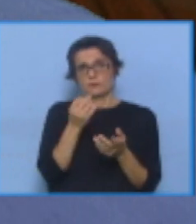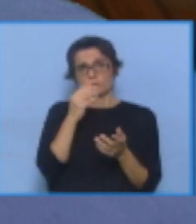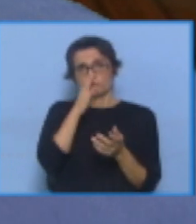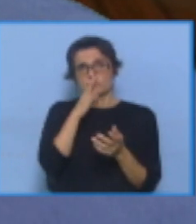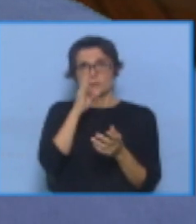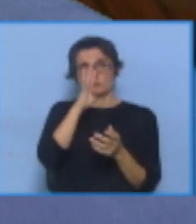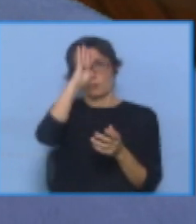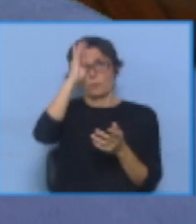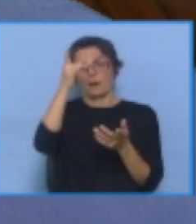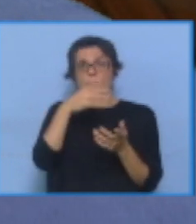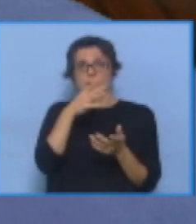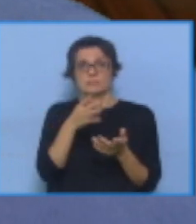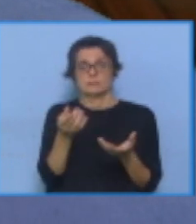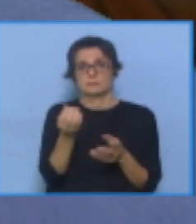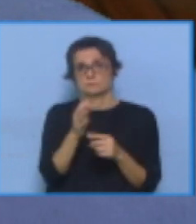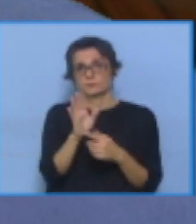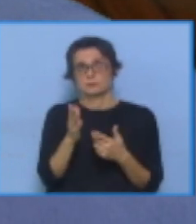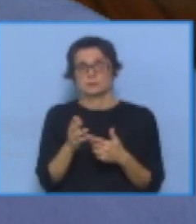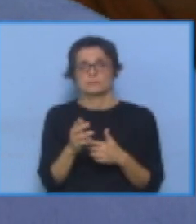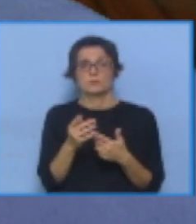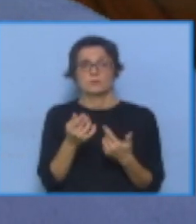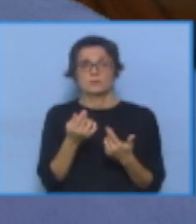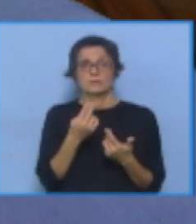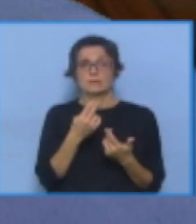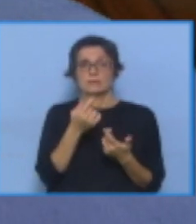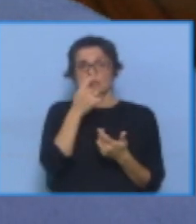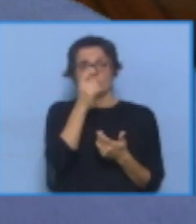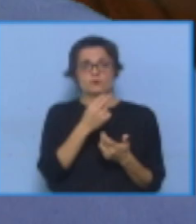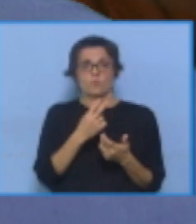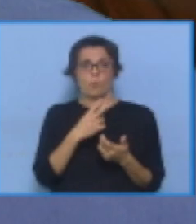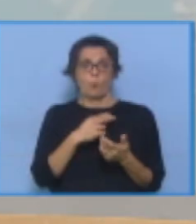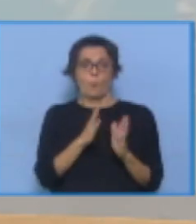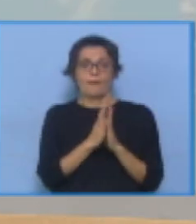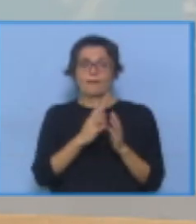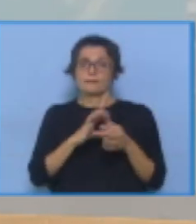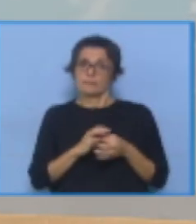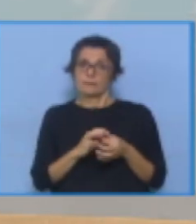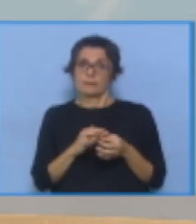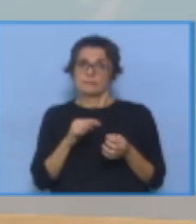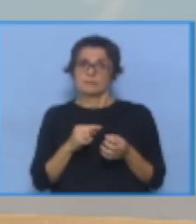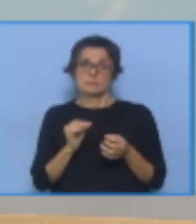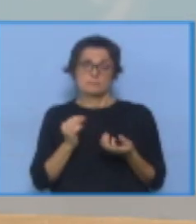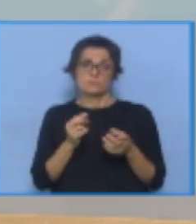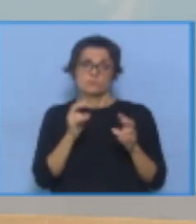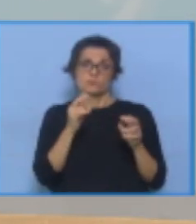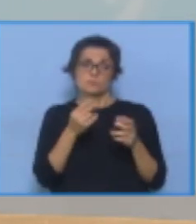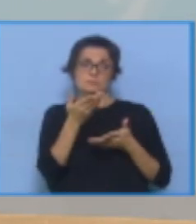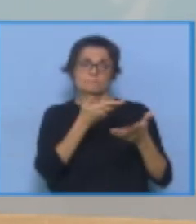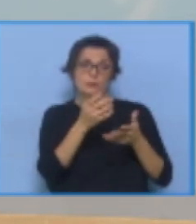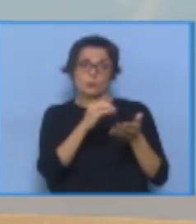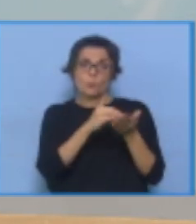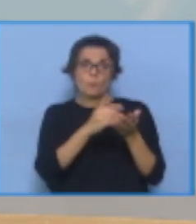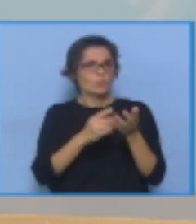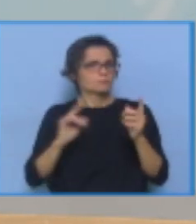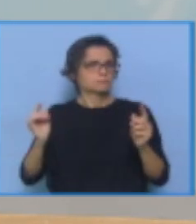diz-nos e volta a sublinhar que para o cristão é prioritário, quer dizer, é a credibilidade nossa como cristãos, a credibilidade